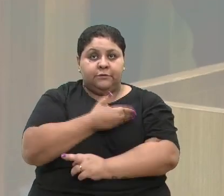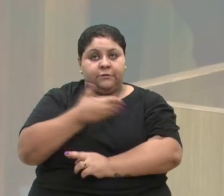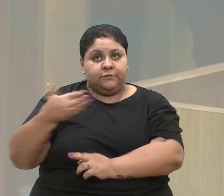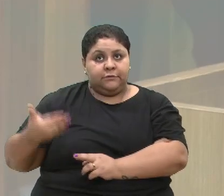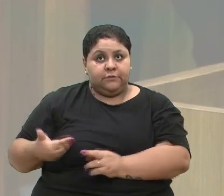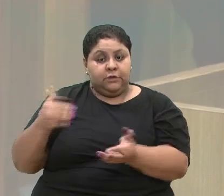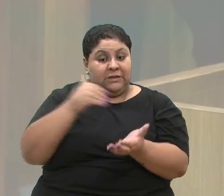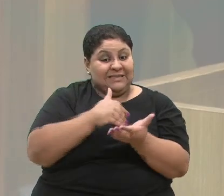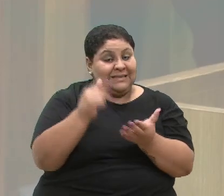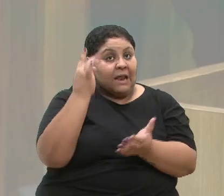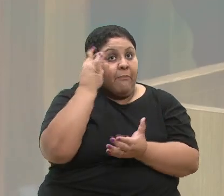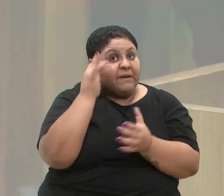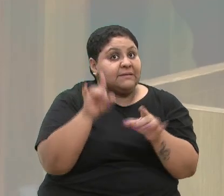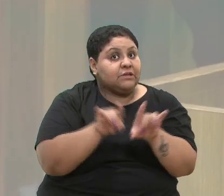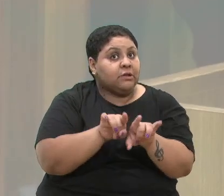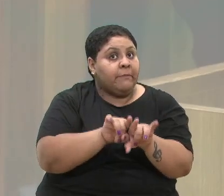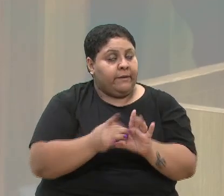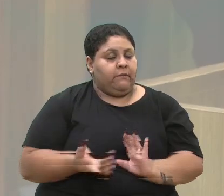secretária estava presente.